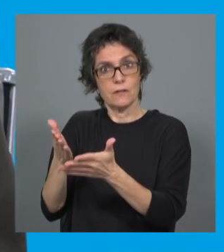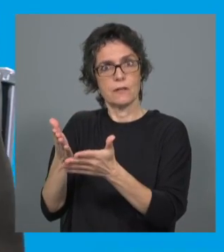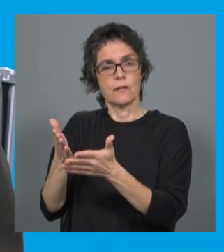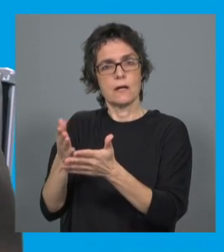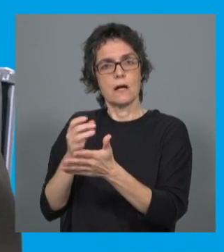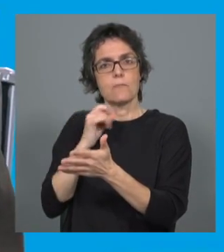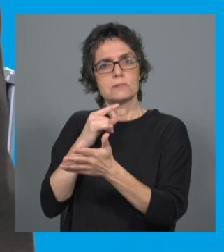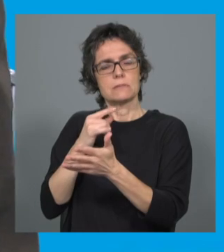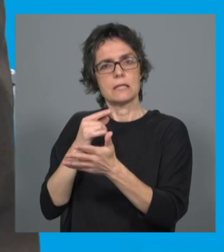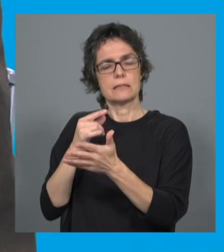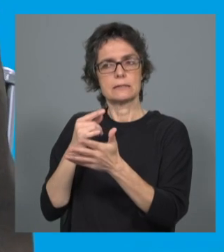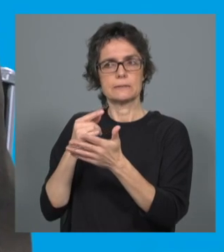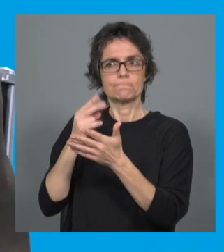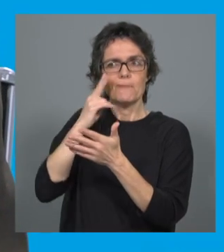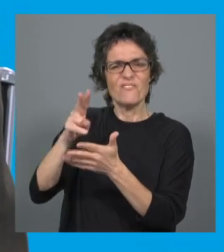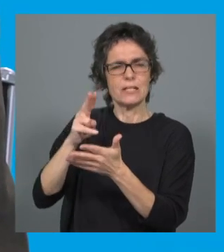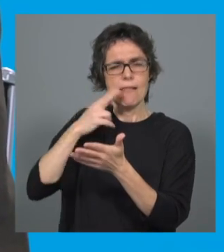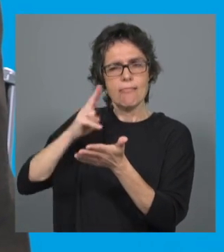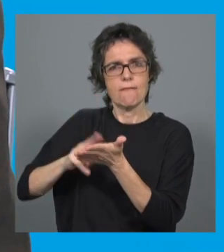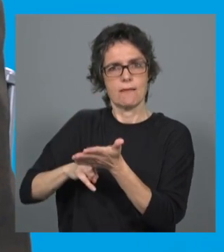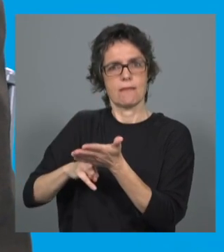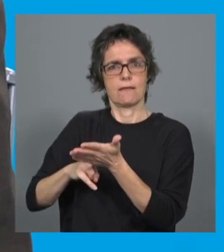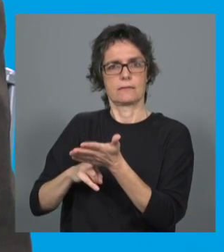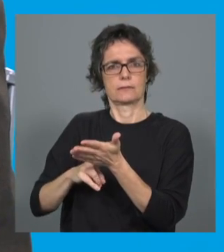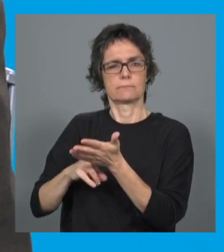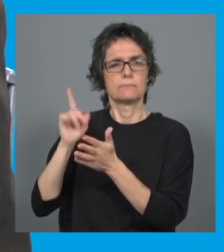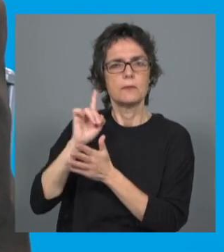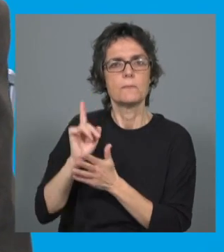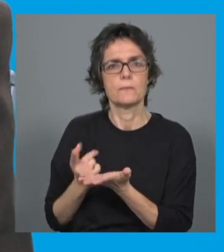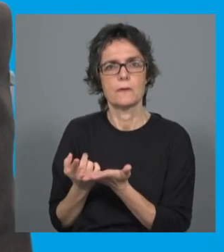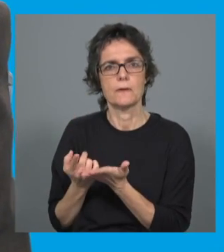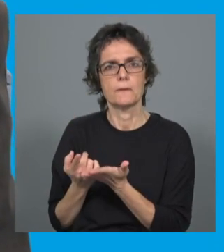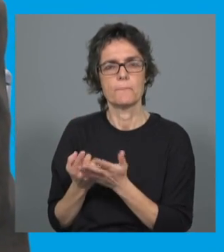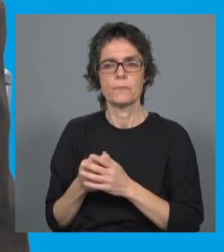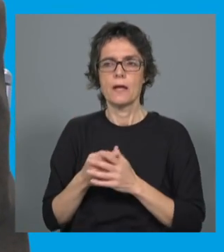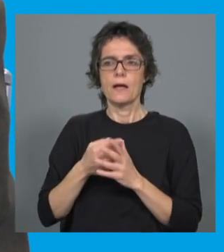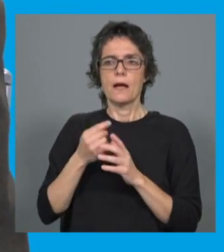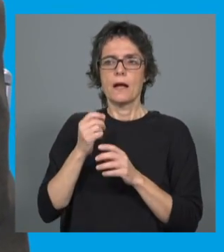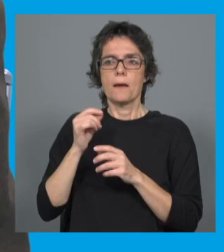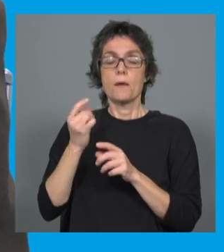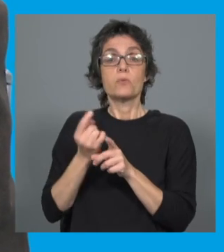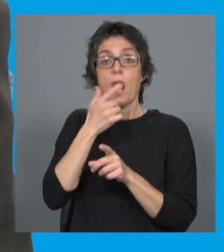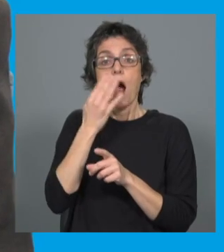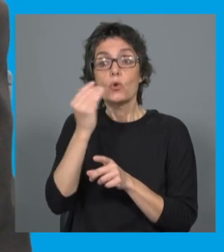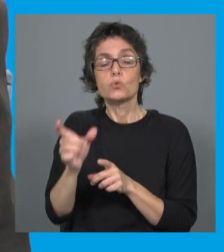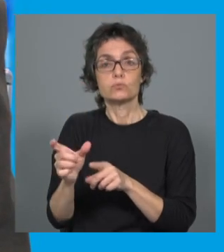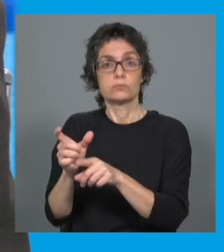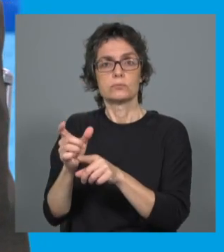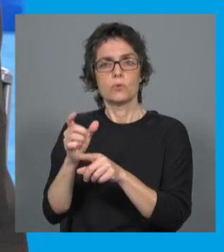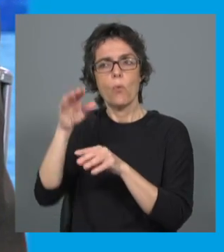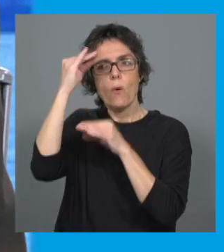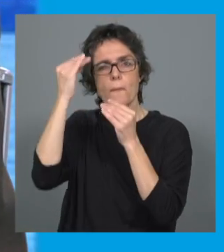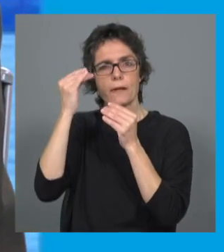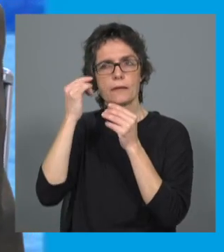forma de estar na sala de aula, trouxe essa mais-valia. O ser crítico também implica que depois haja